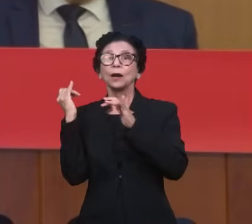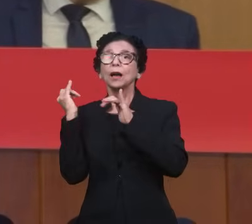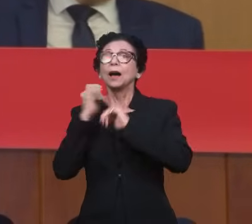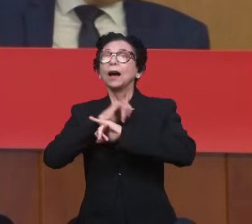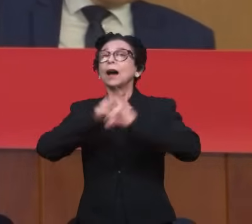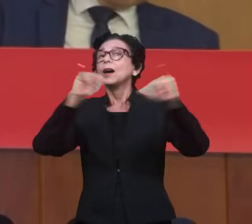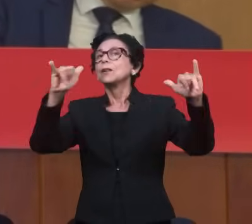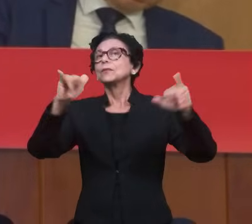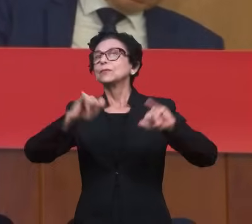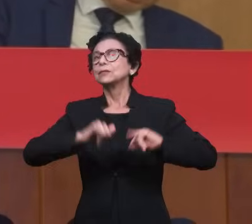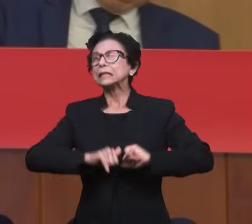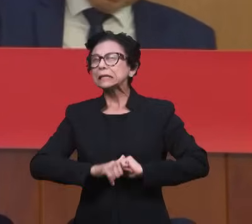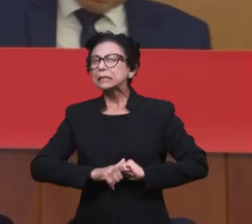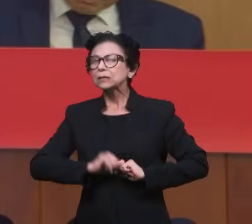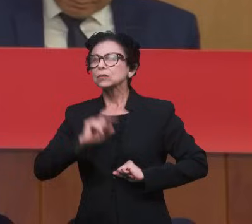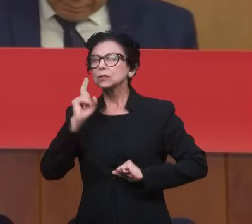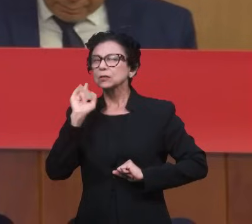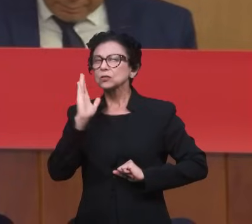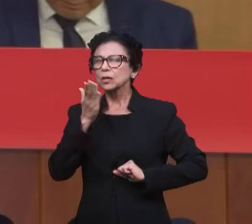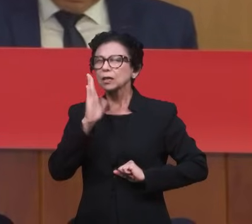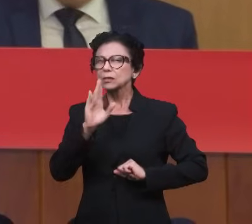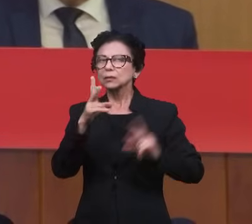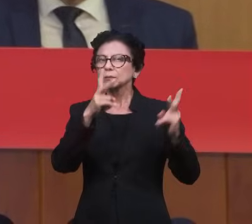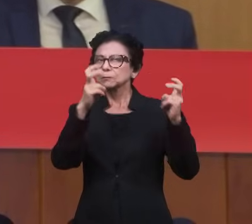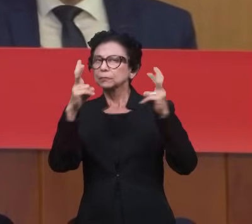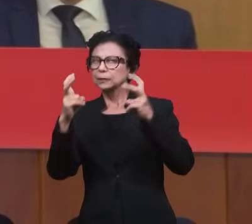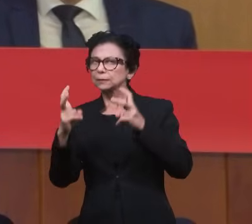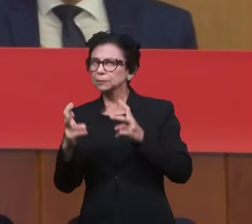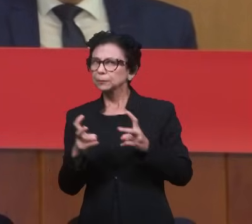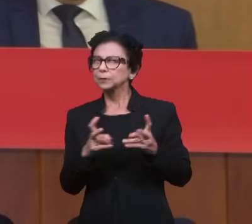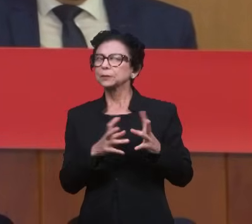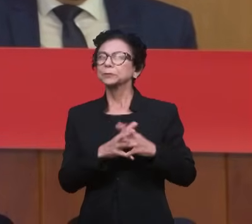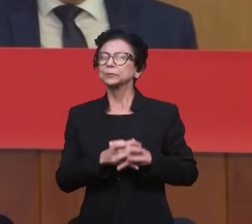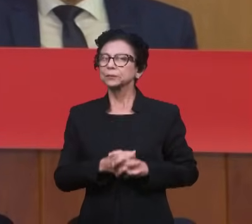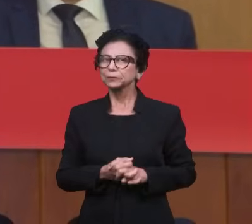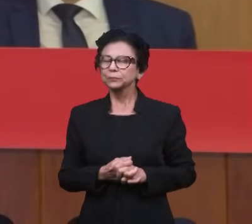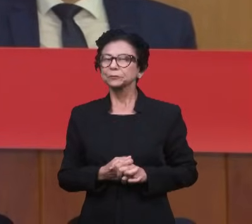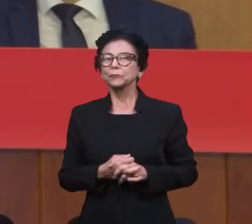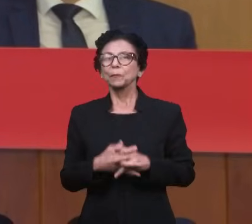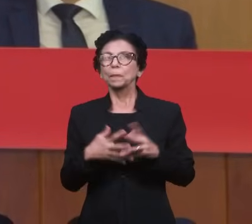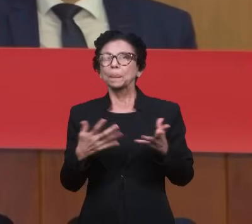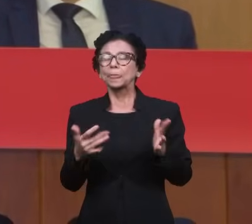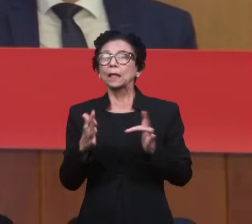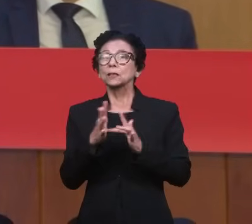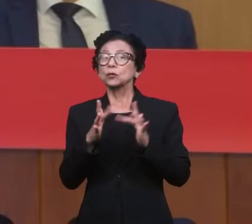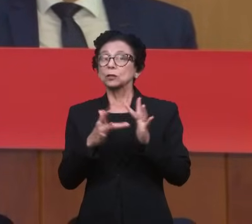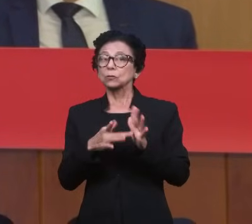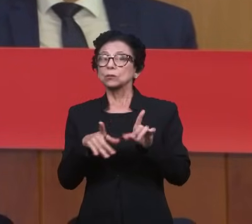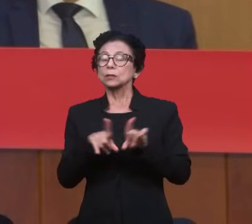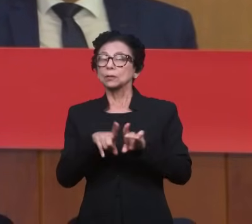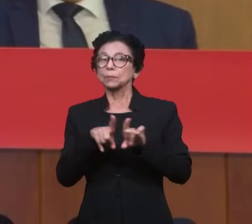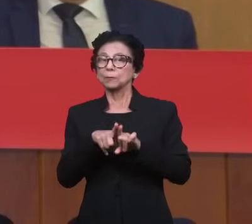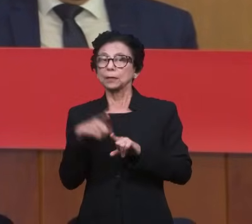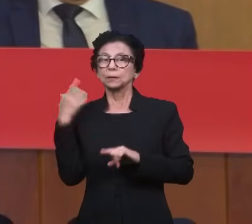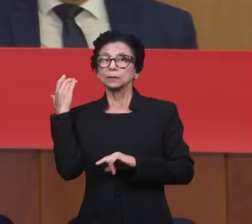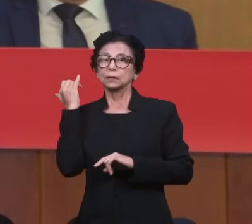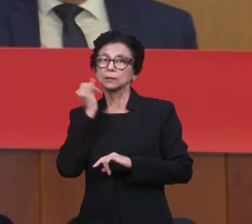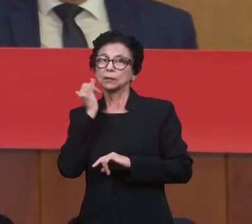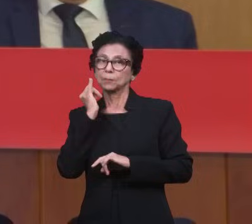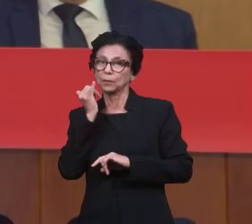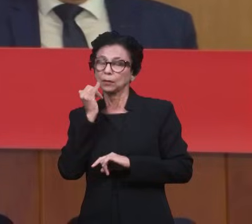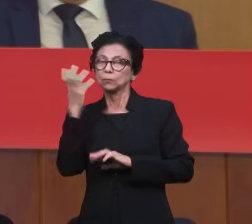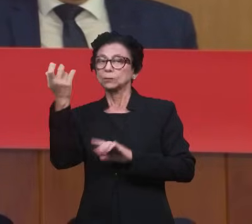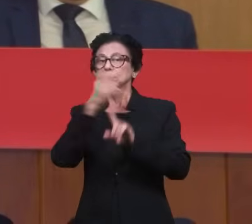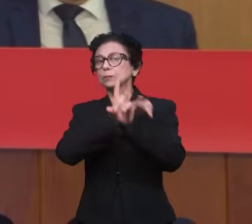dando alguns sinais. Então vejam, Jesus também em seu sermão profético afirmou